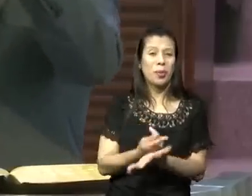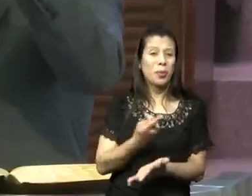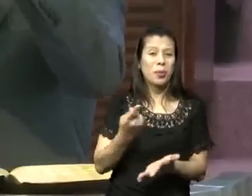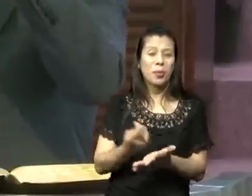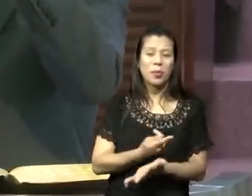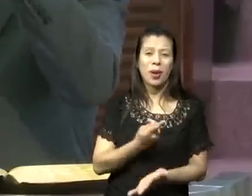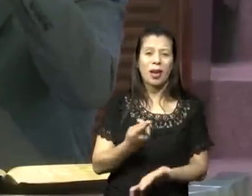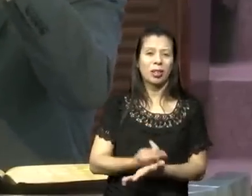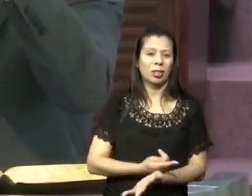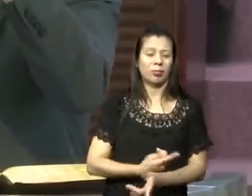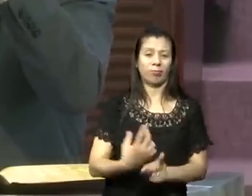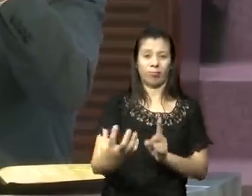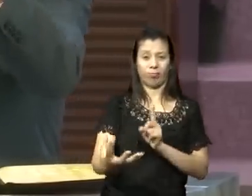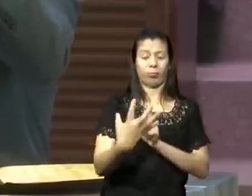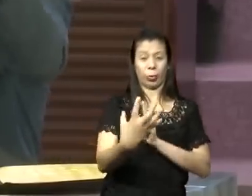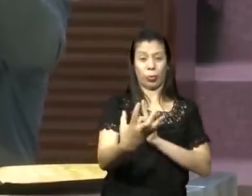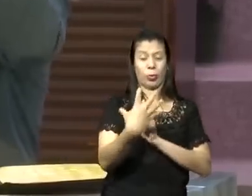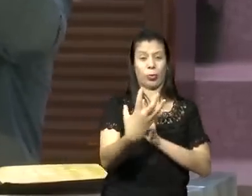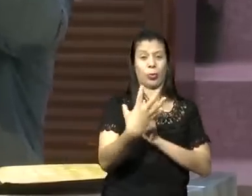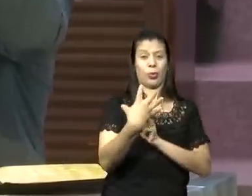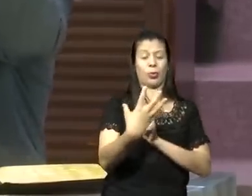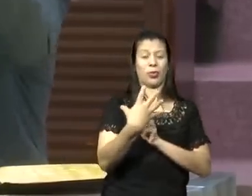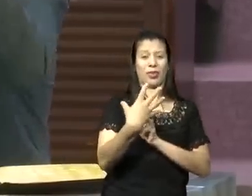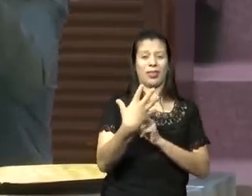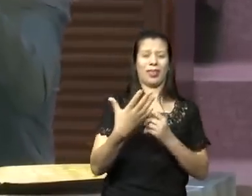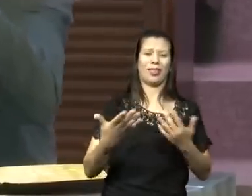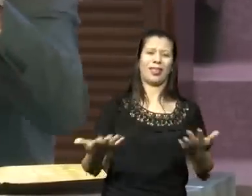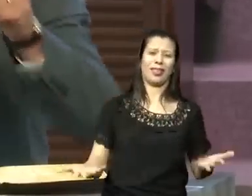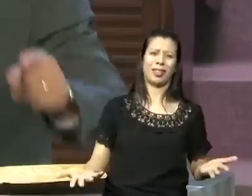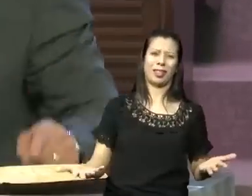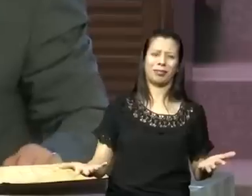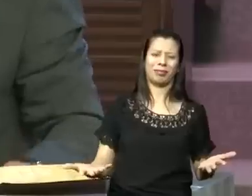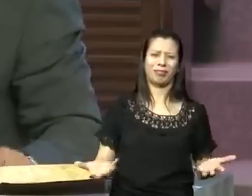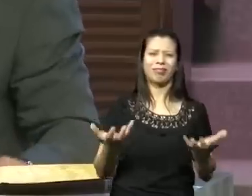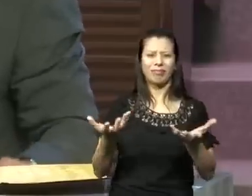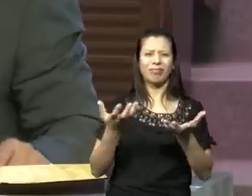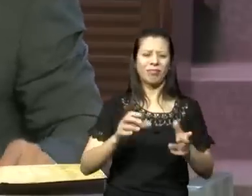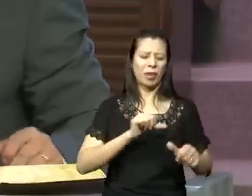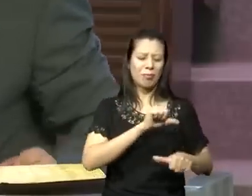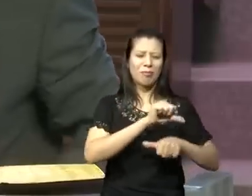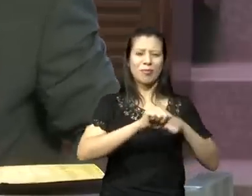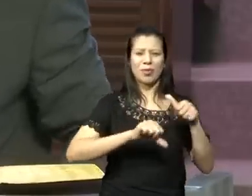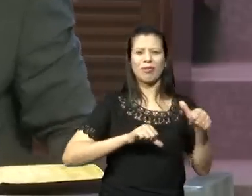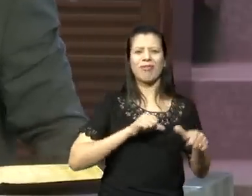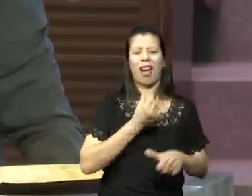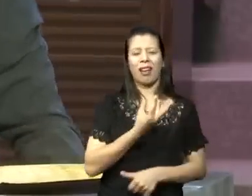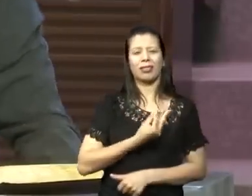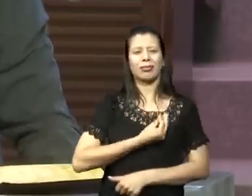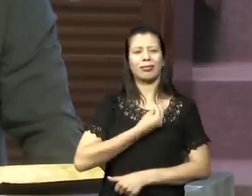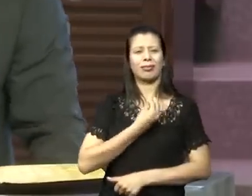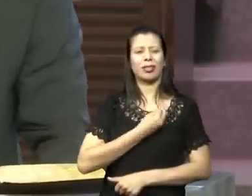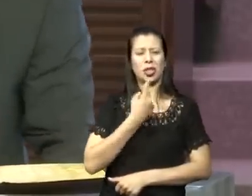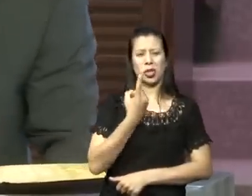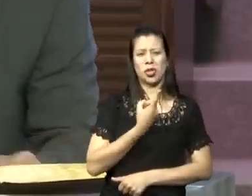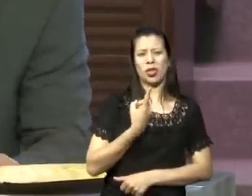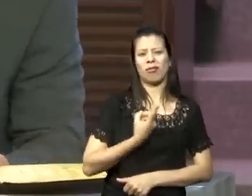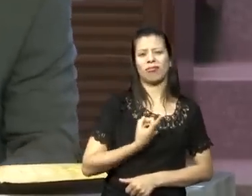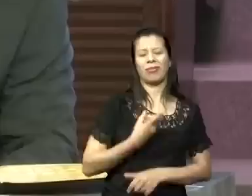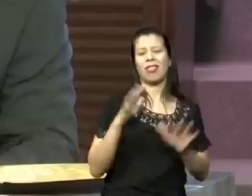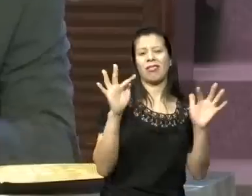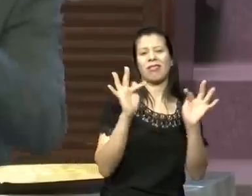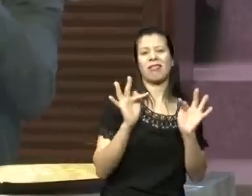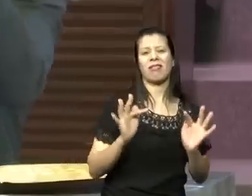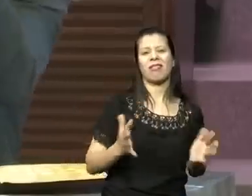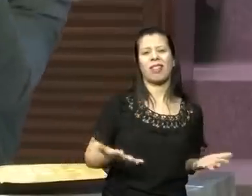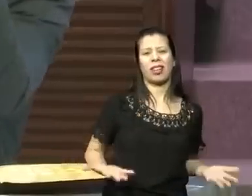olha olha acusação de uma pessoa que se auto justifica verso verso 40 41 diz assim olha